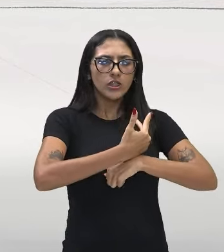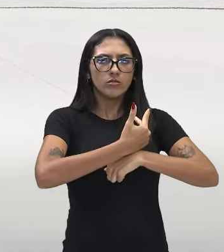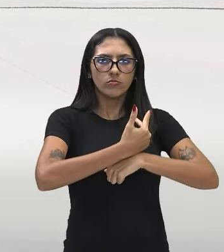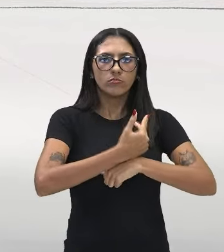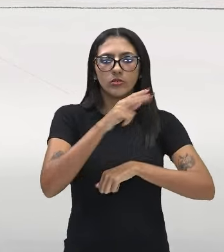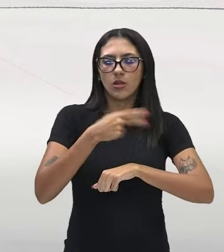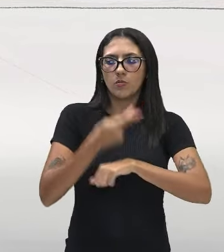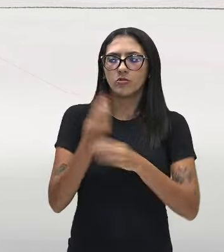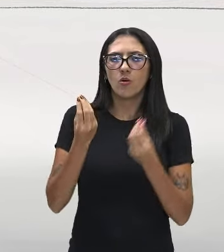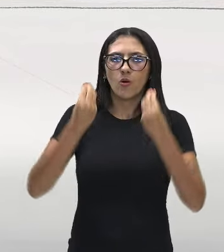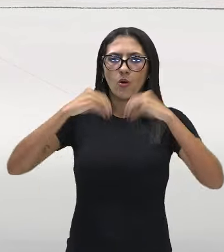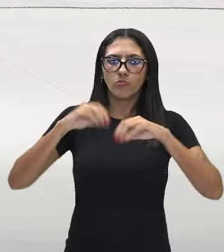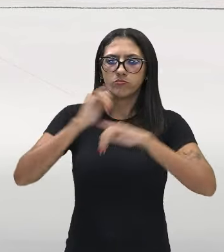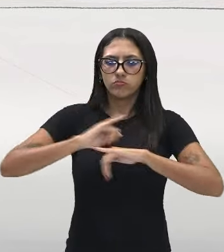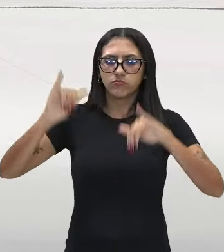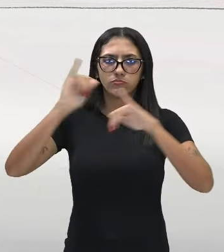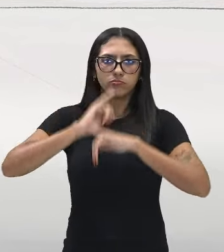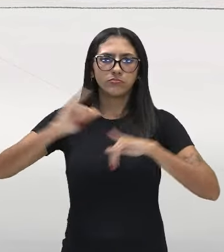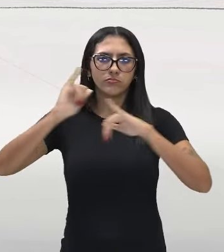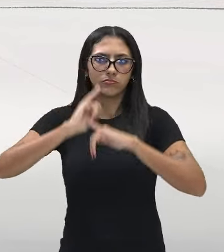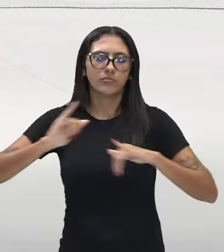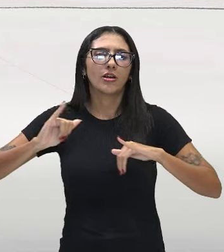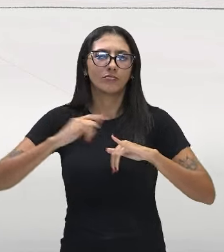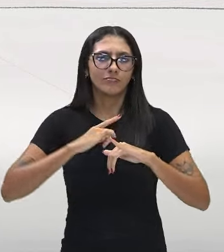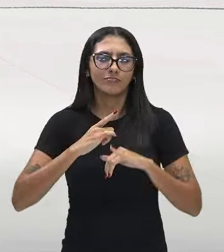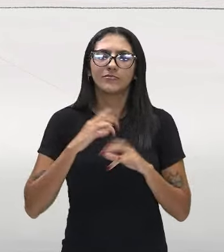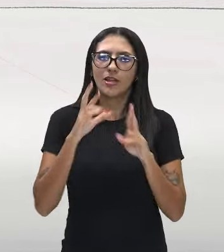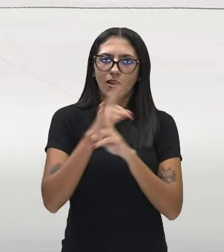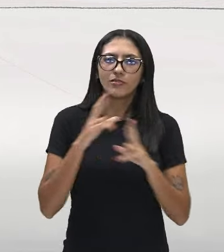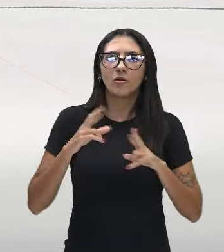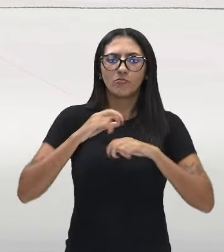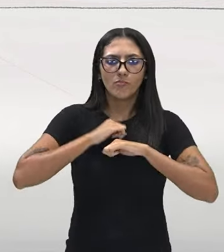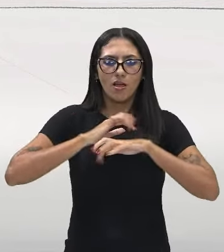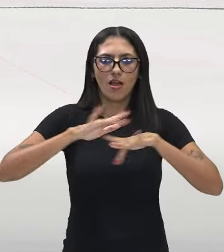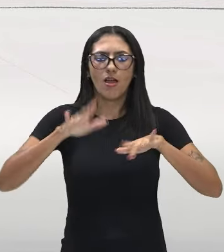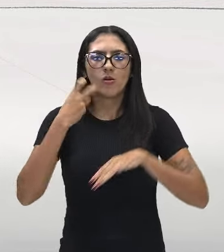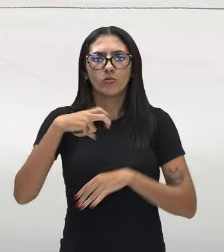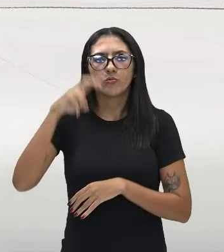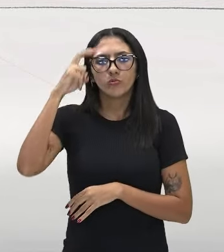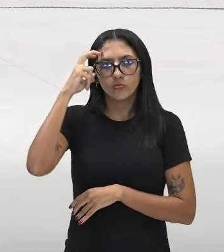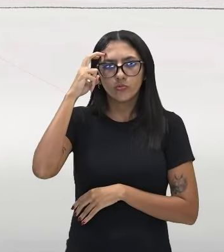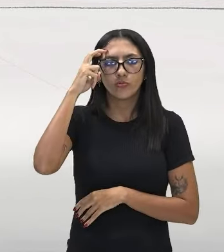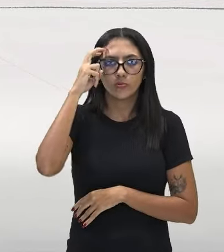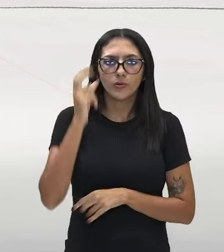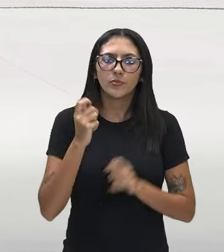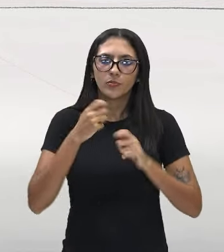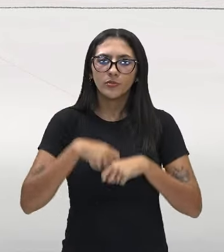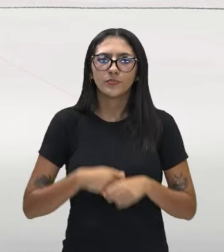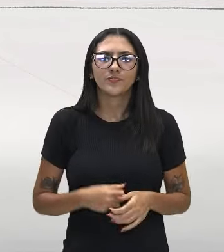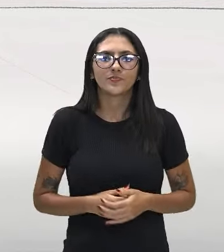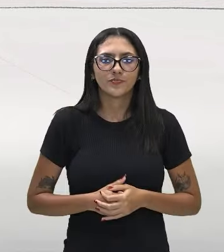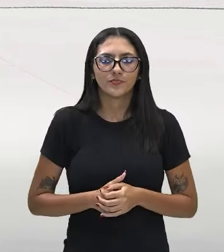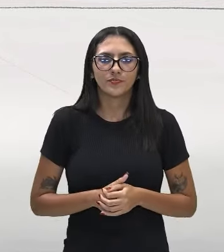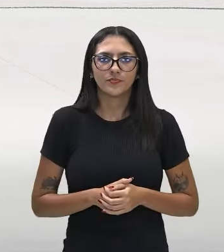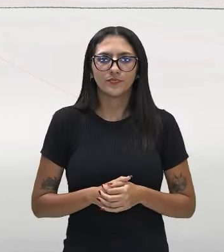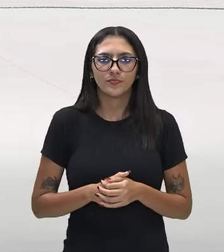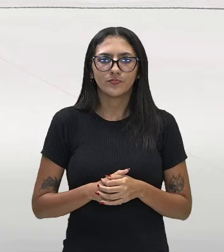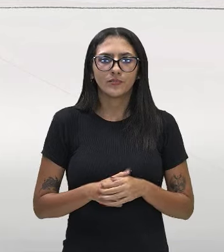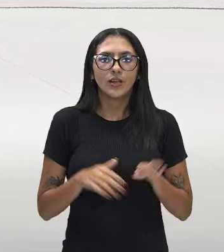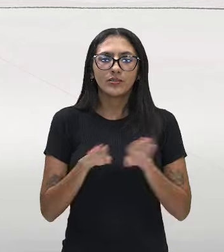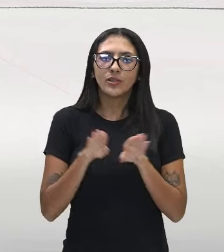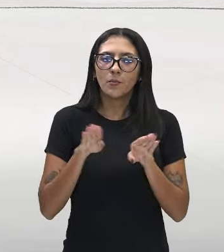vai divulgando. Divulga a cultura, não só, né, na nossa região, como no país todo ou no mundo todo. E, além disso, ainda